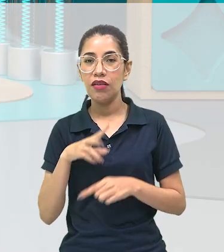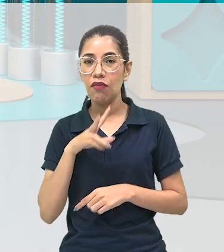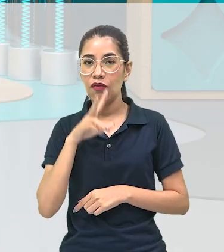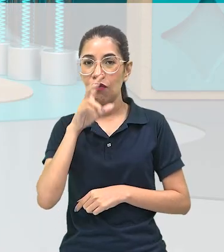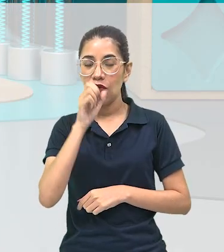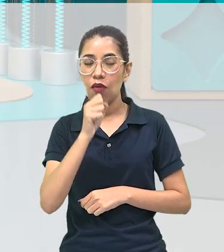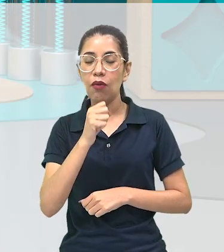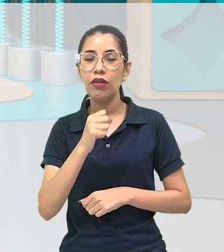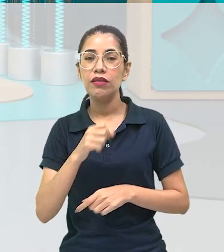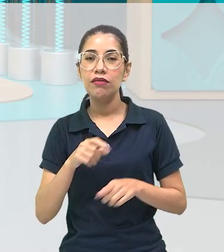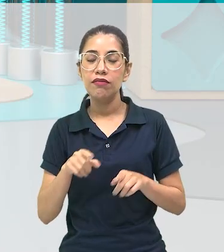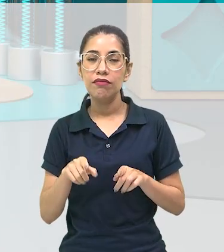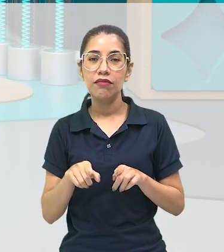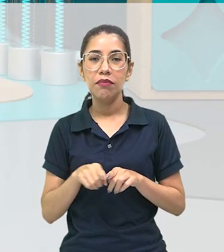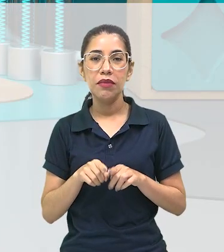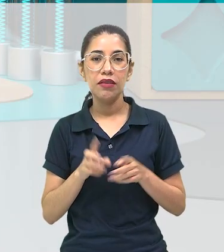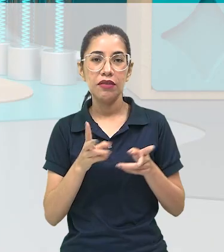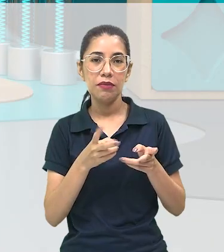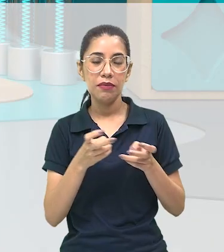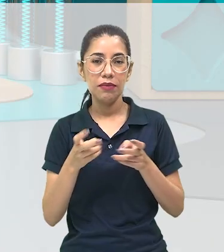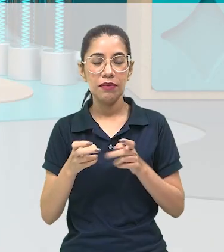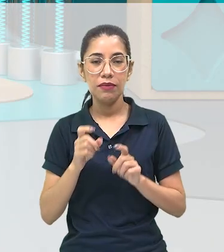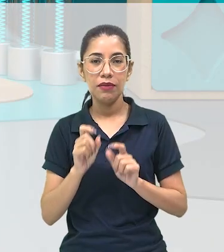potentes. E aí, observando